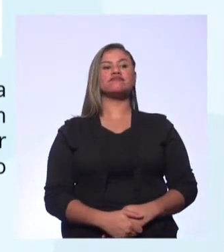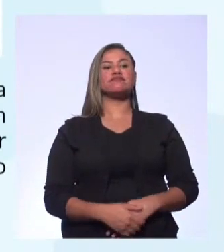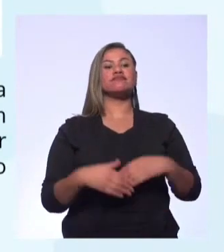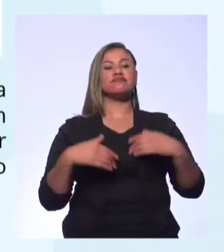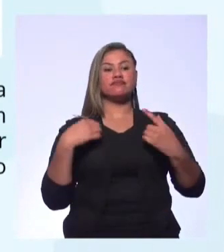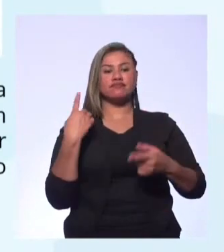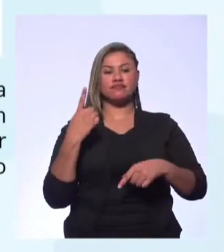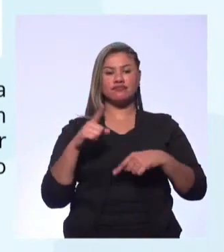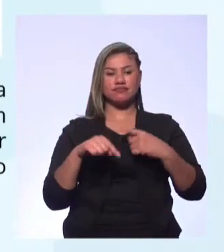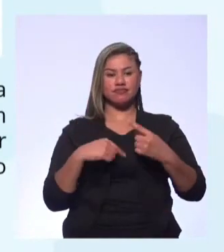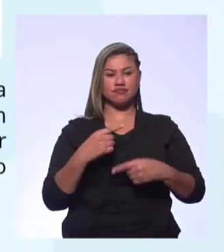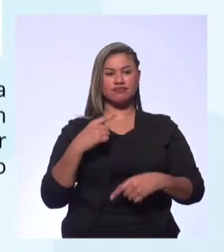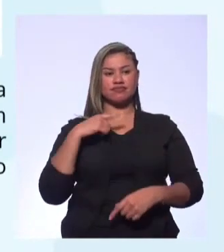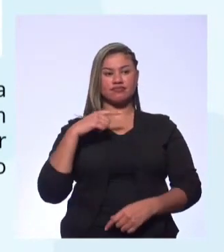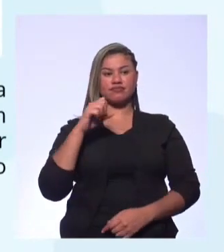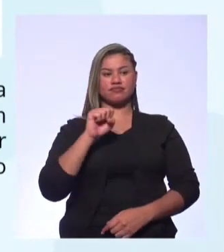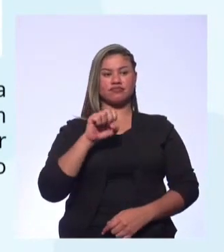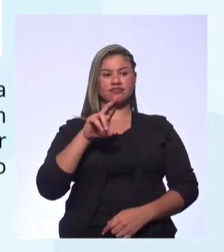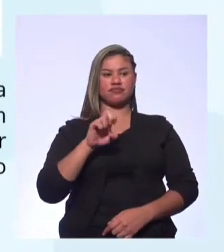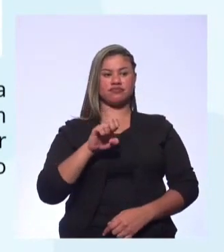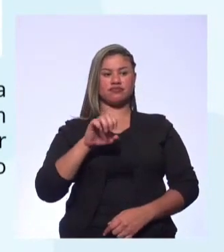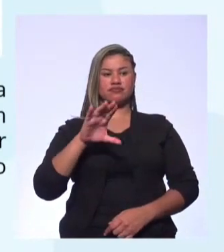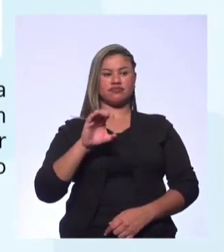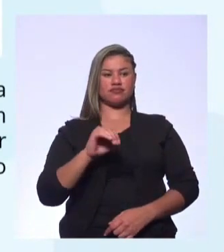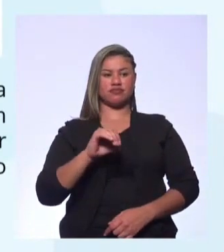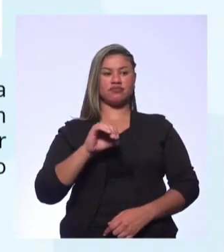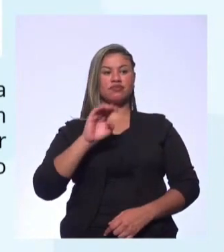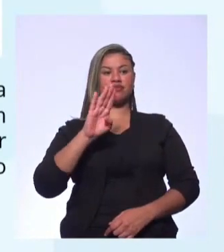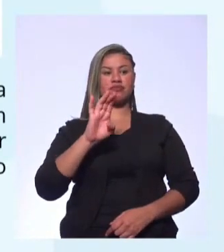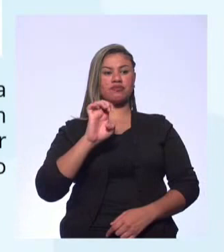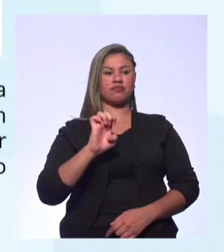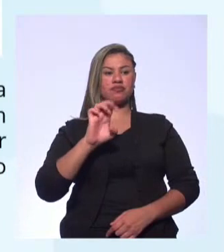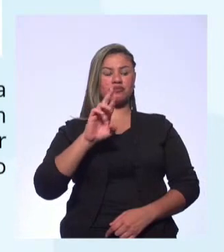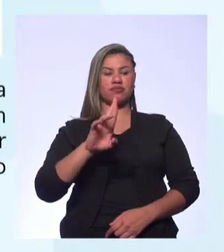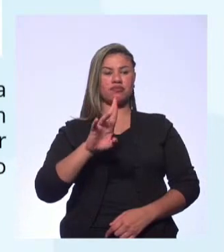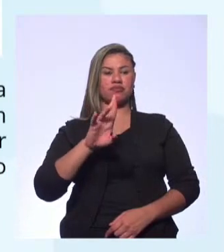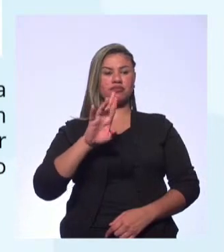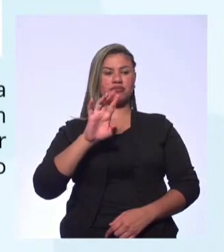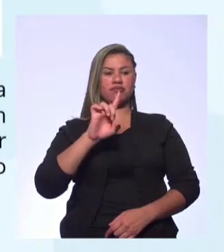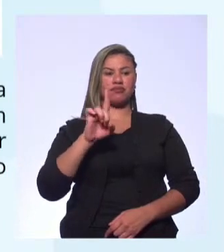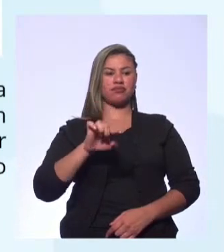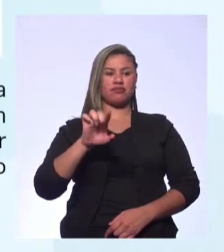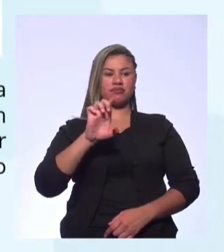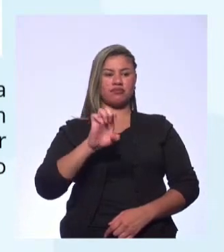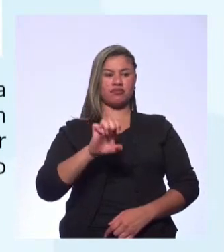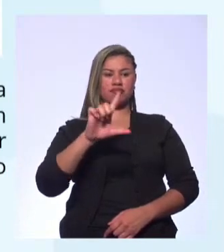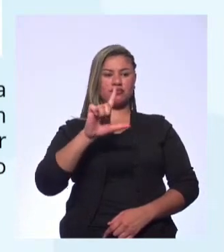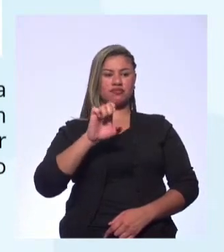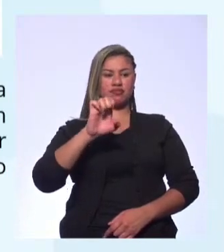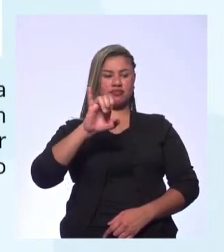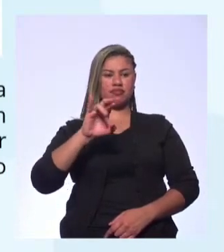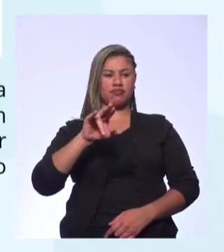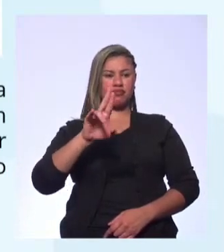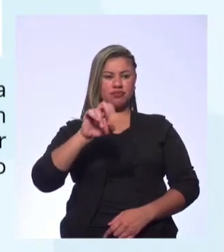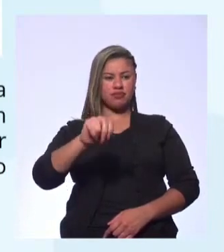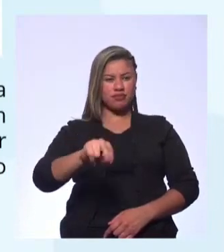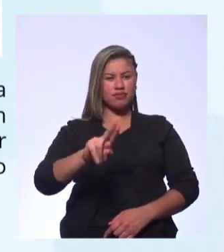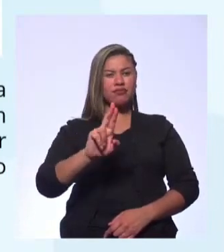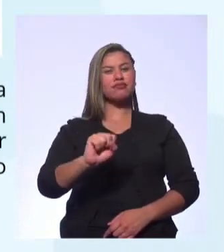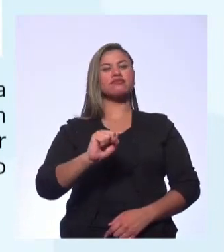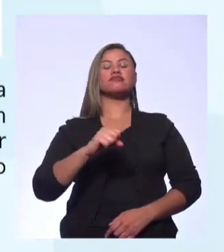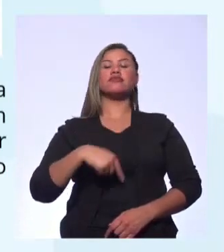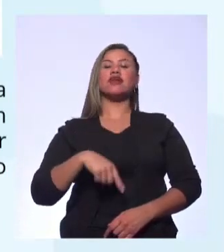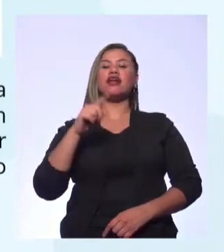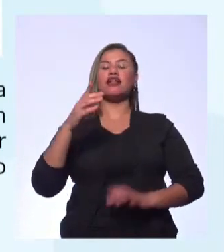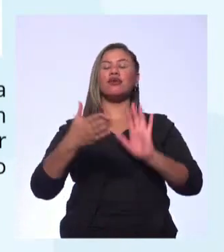depois veio o sueco, né, Berzelius, que propôs que a representação química seria como?